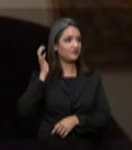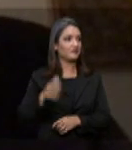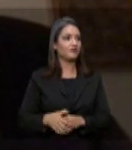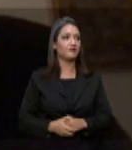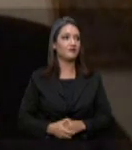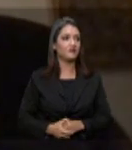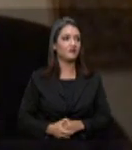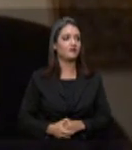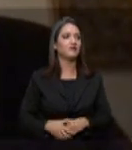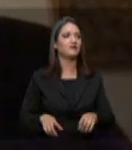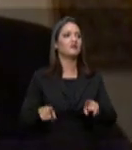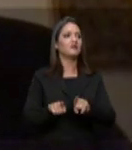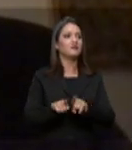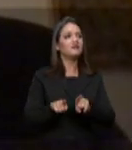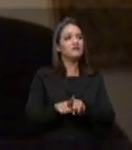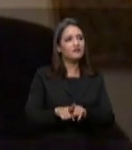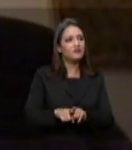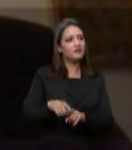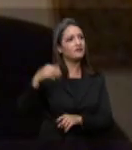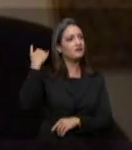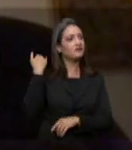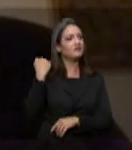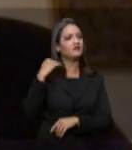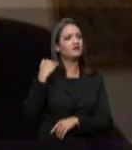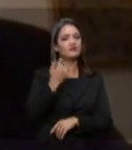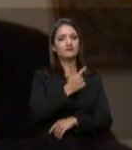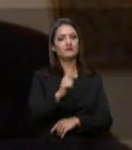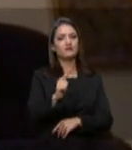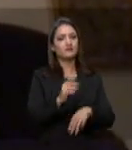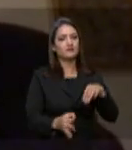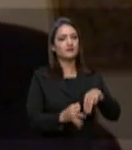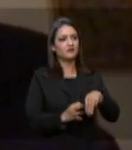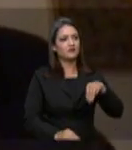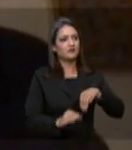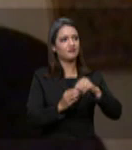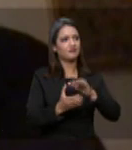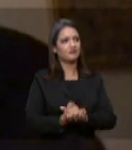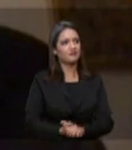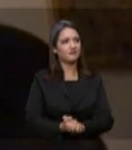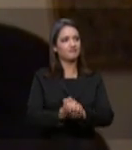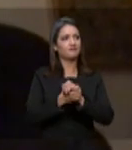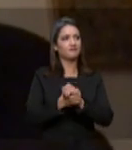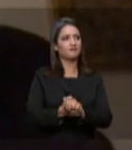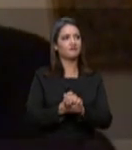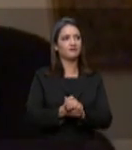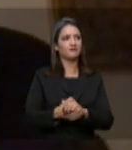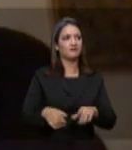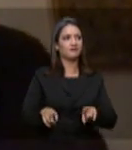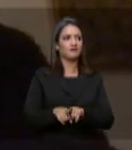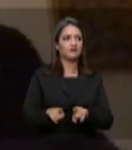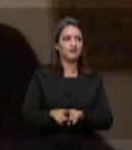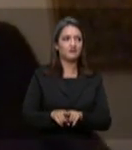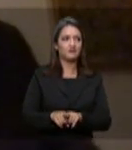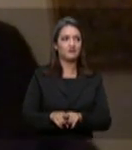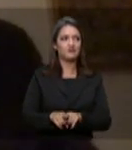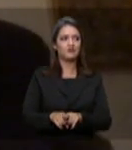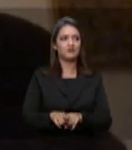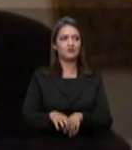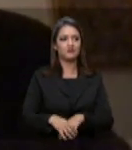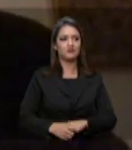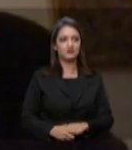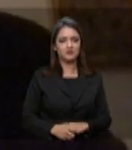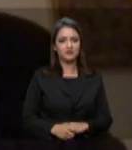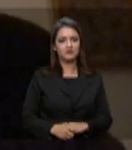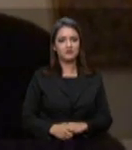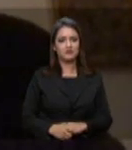a ministra Cármen Lúcia os demais ministros que nos acompanham minha saudação